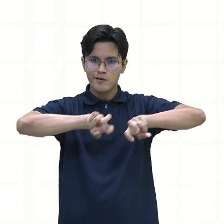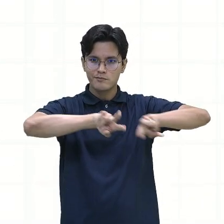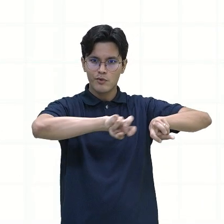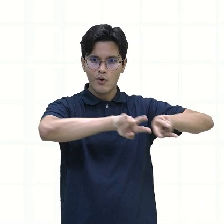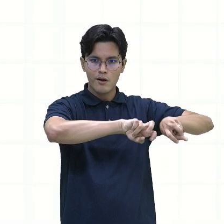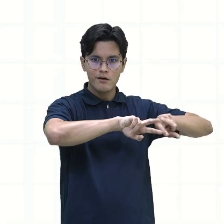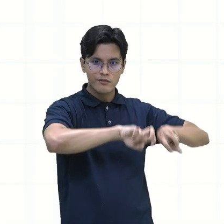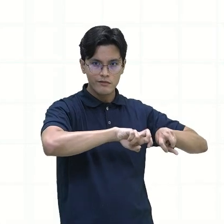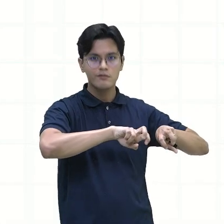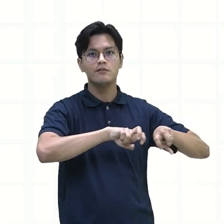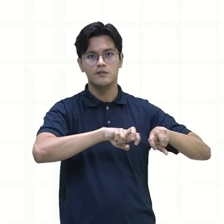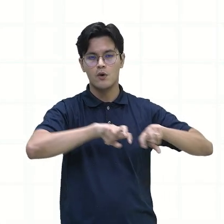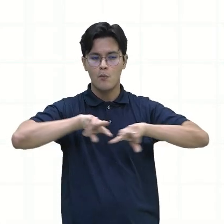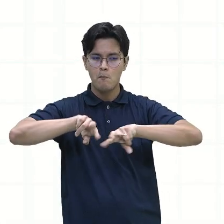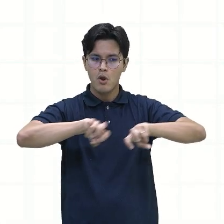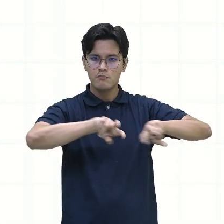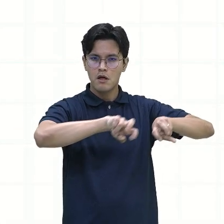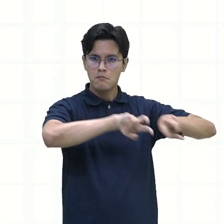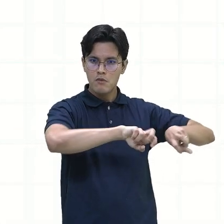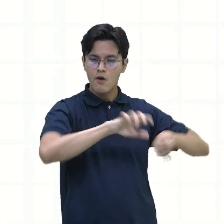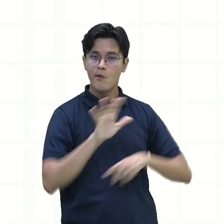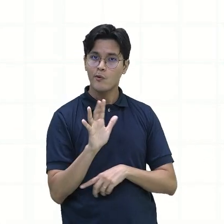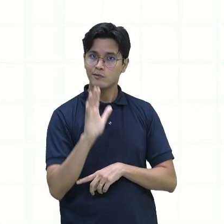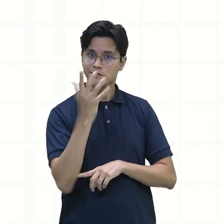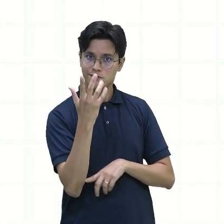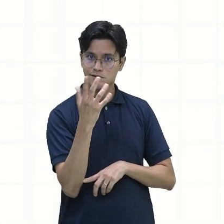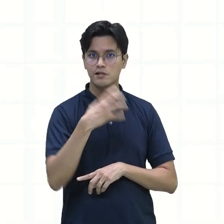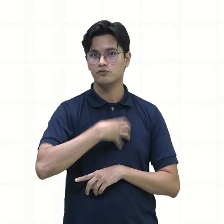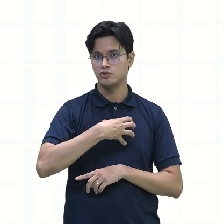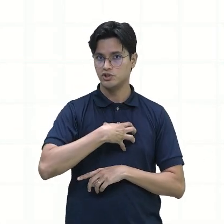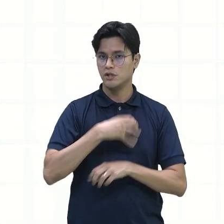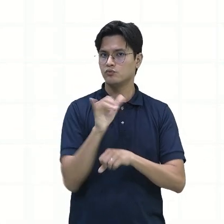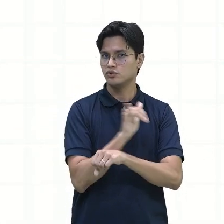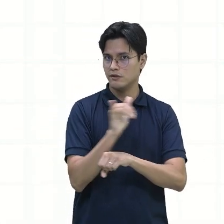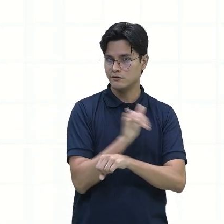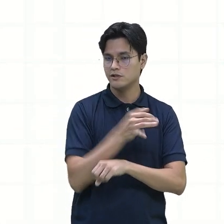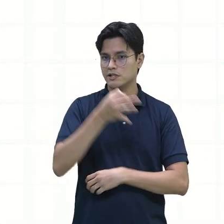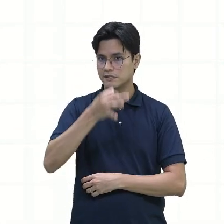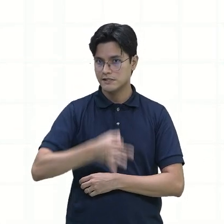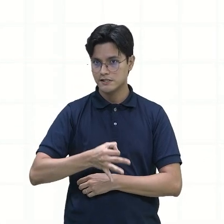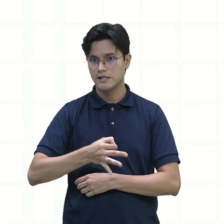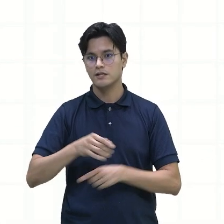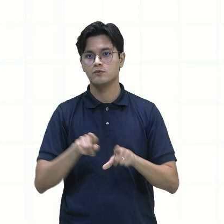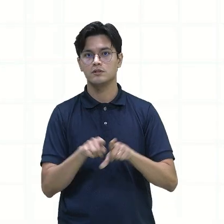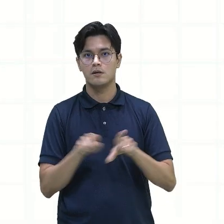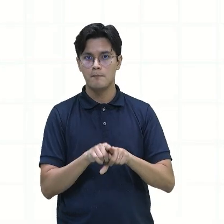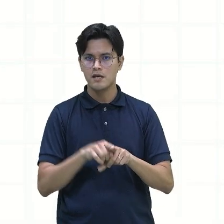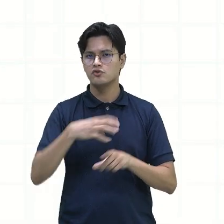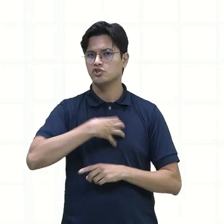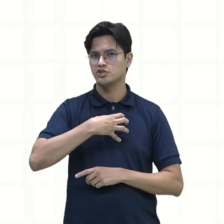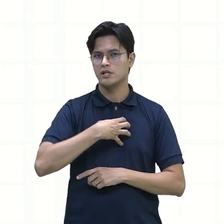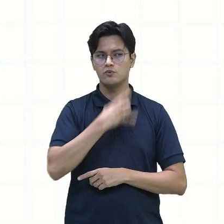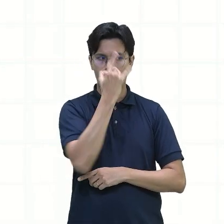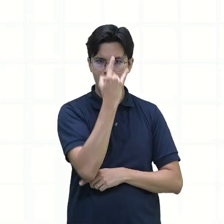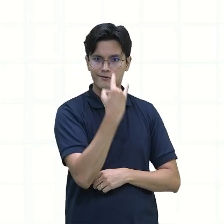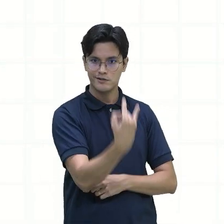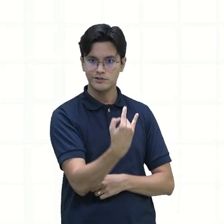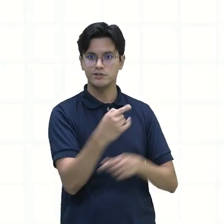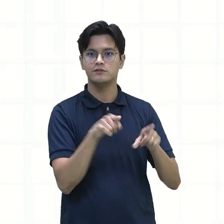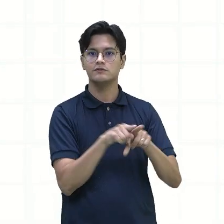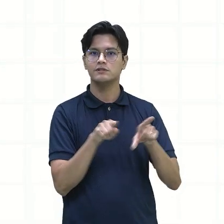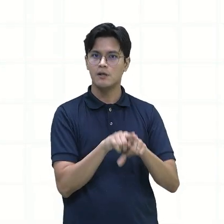de forma correta, de forma atrativa e de forma também rentável, né, como uma